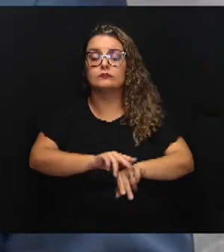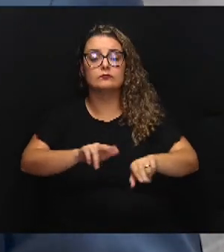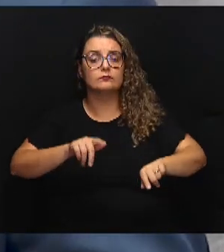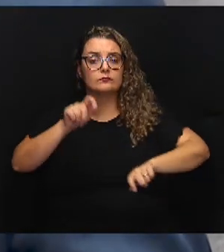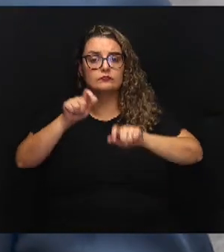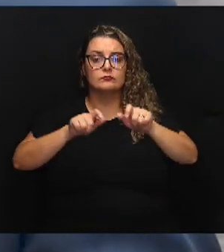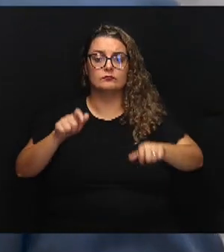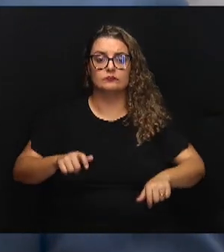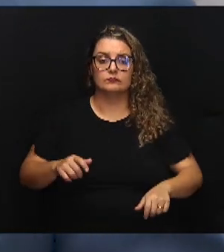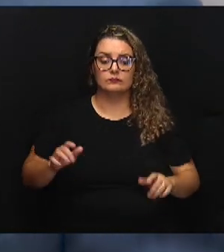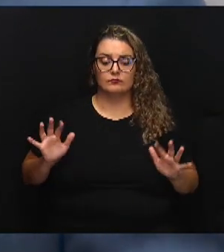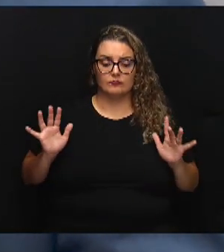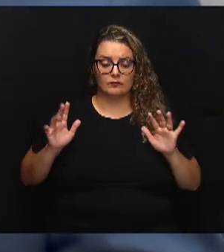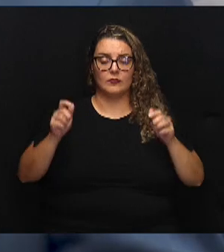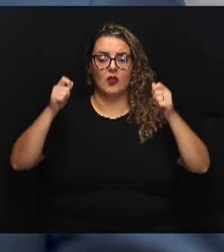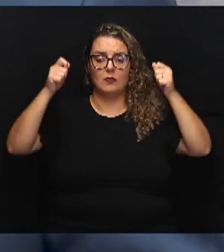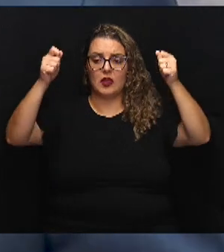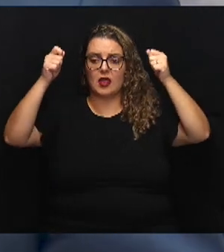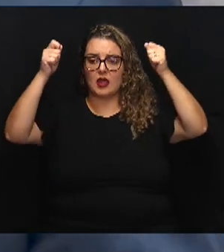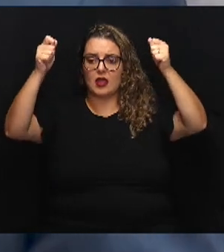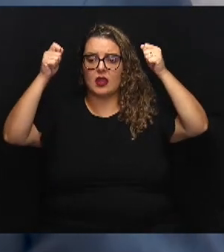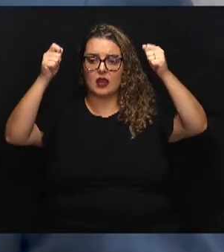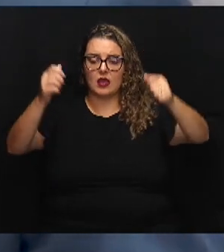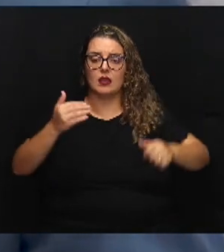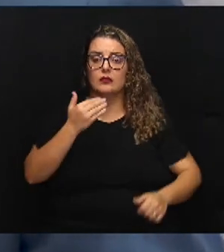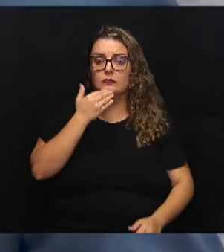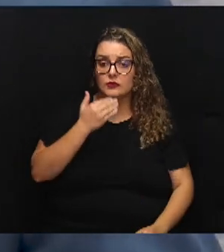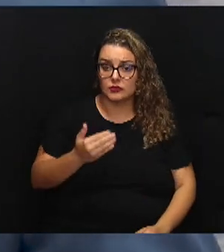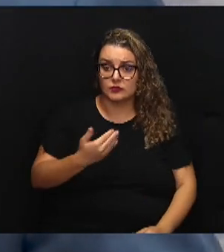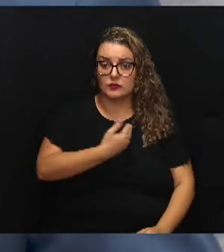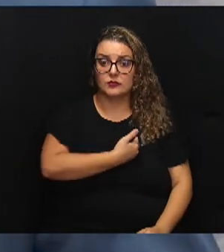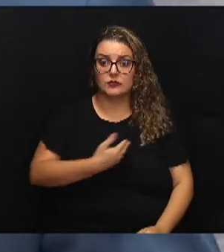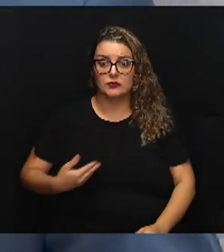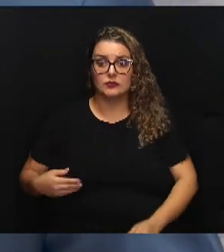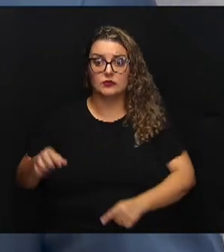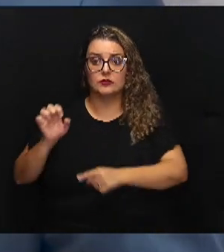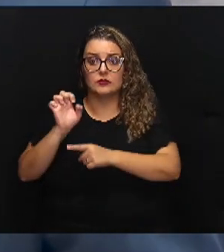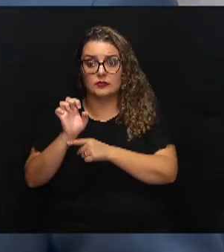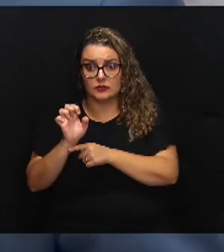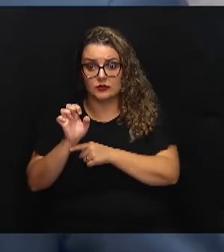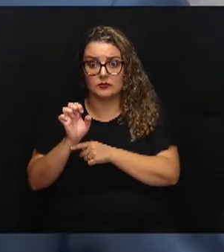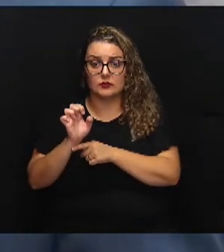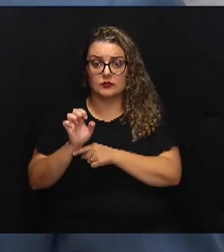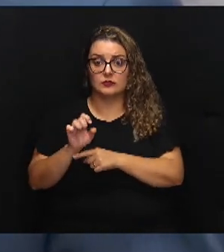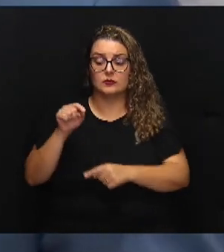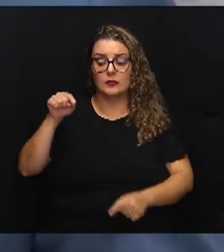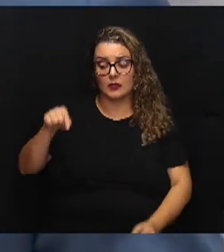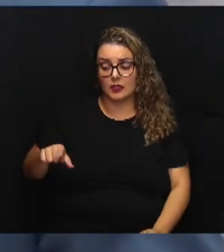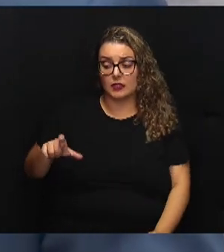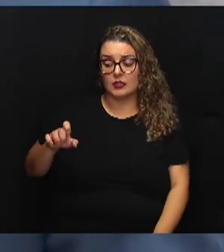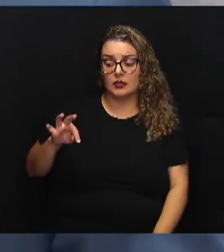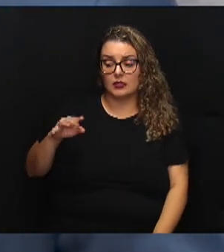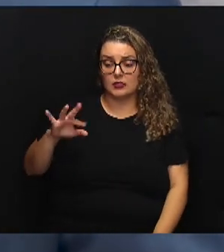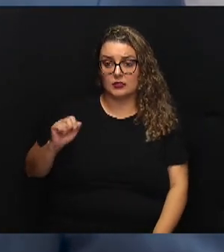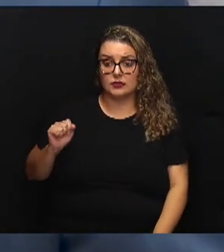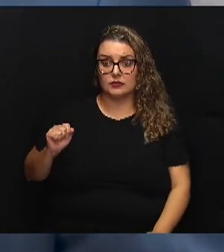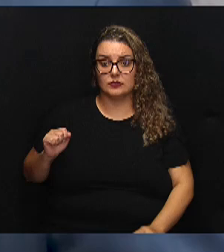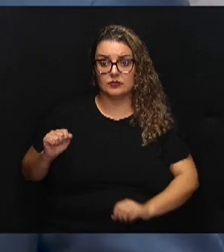noite protestando, apelando para o governo do estado para que o caso da Letícia